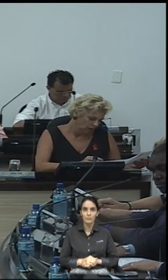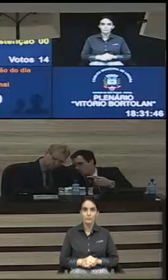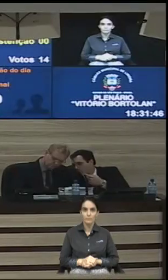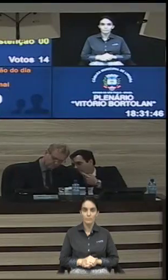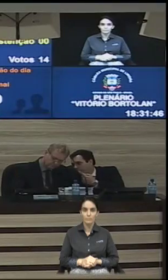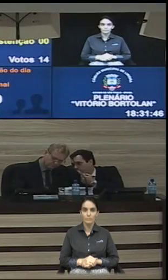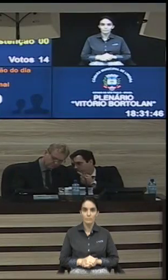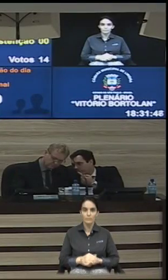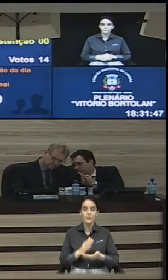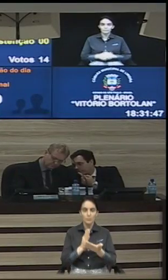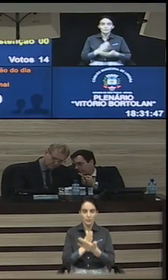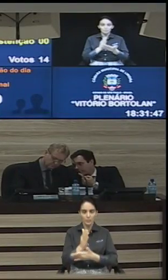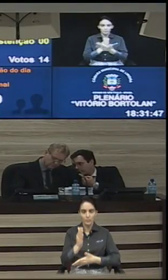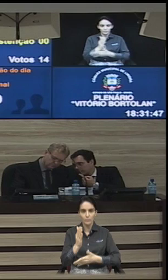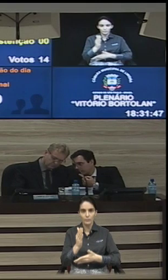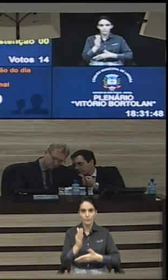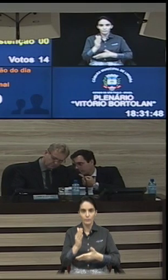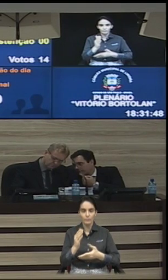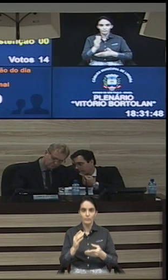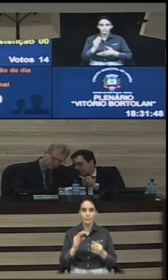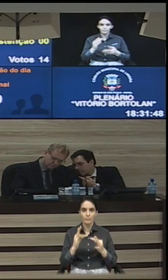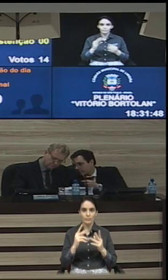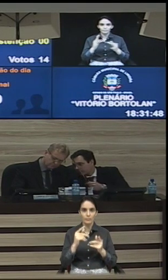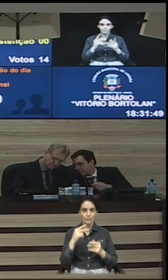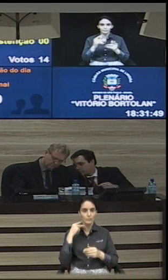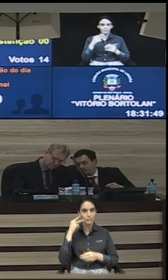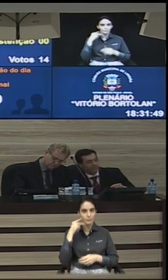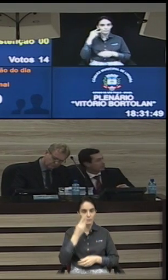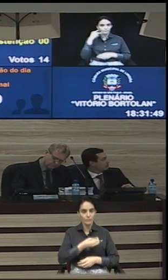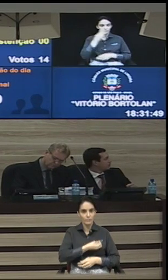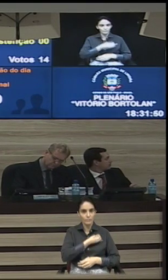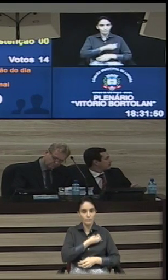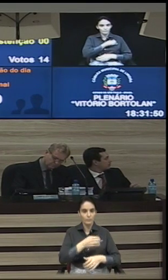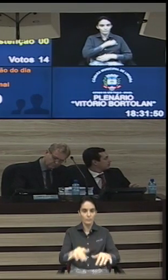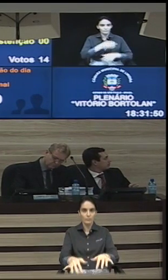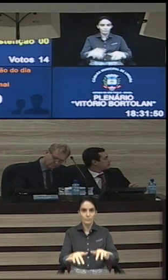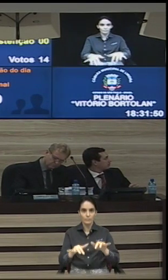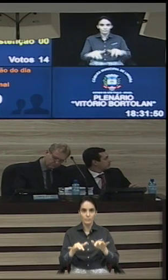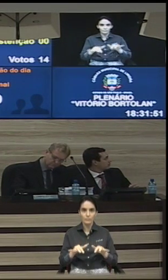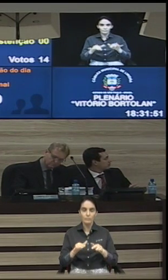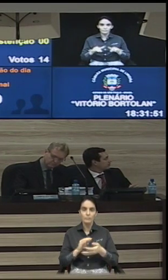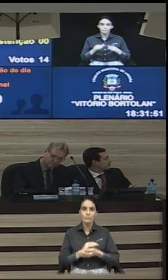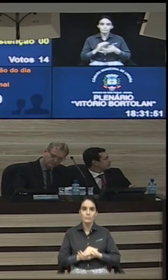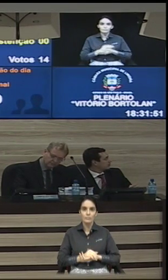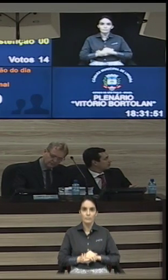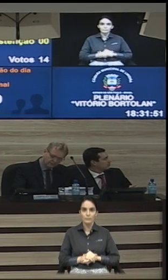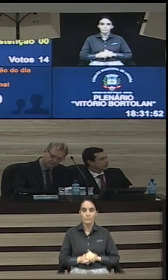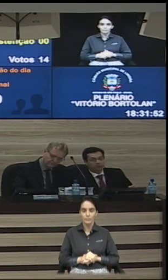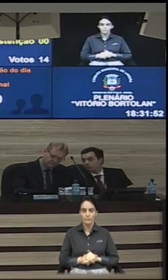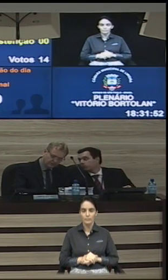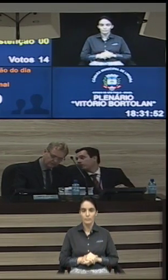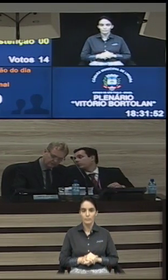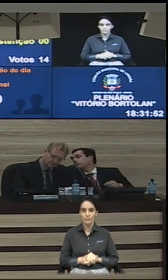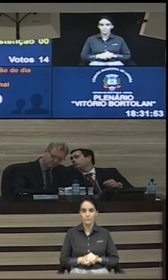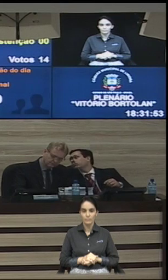A ata foi aprovada por todos os vereadores presentes no plenário.